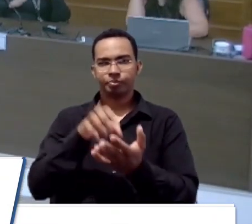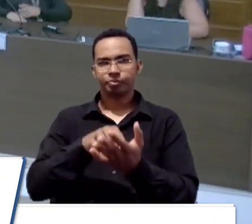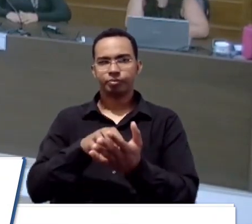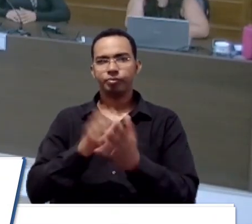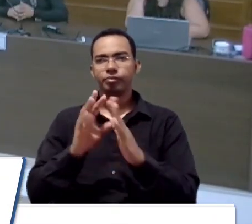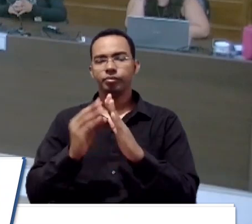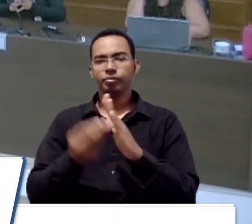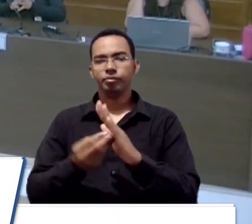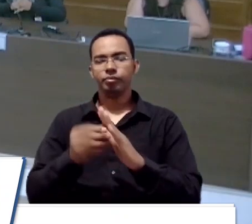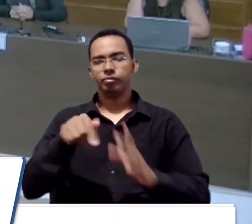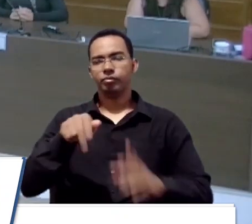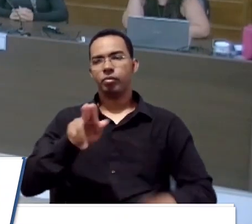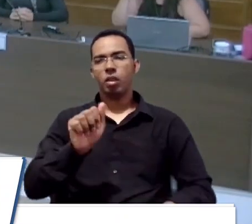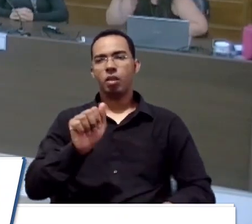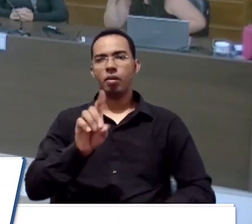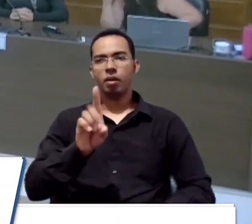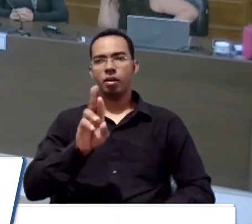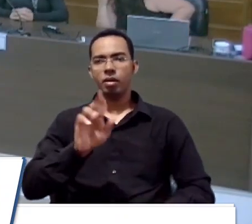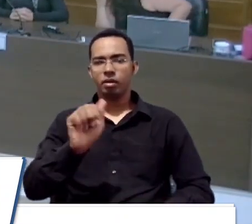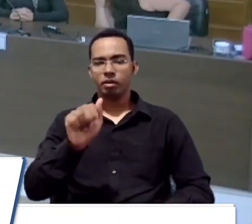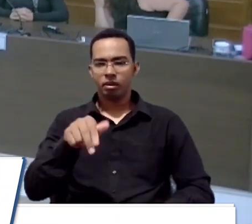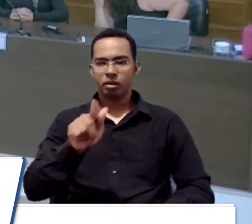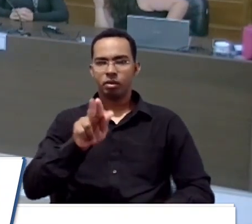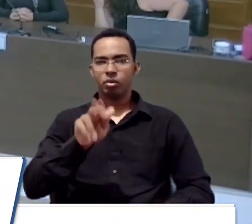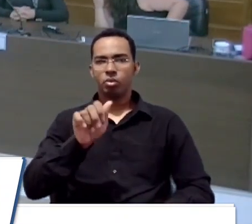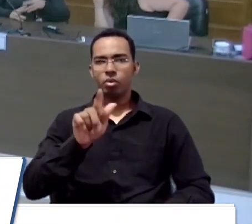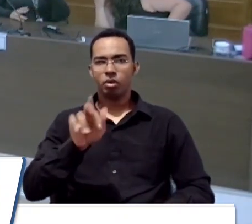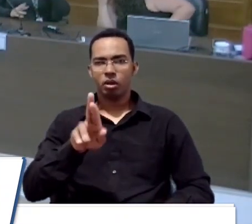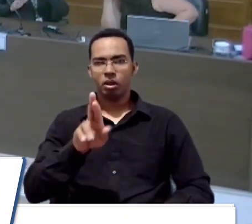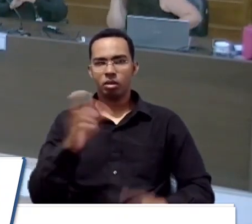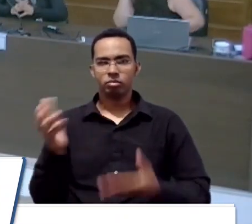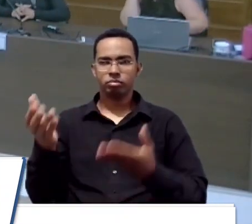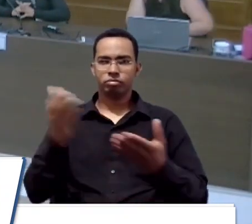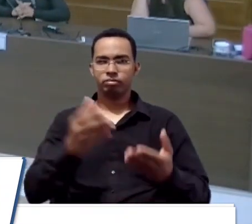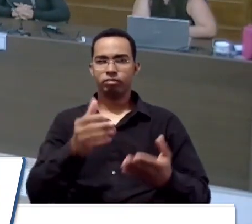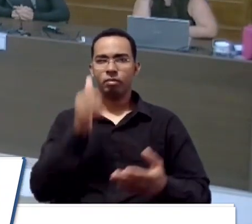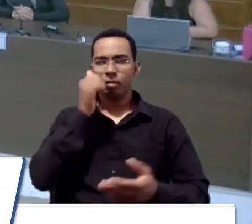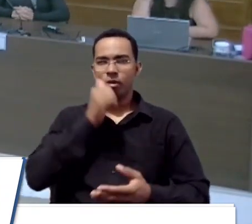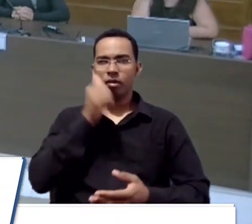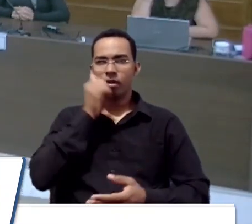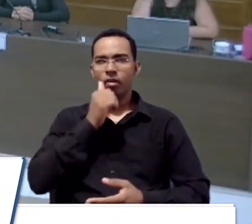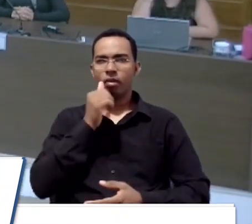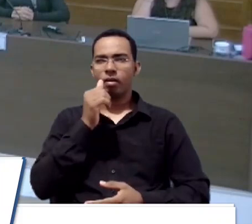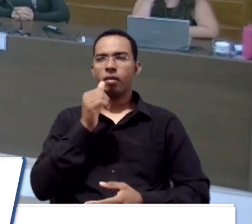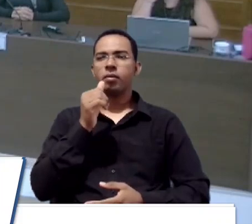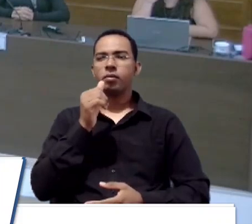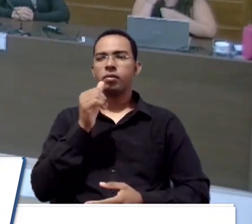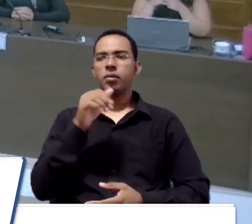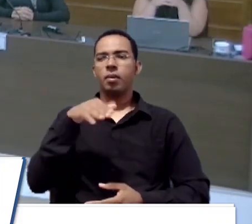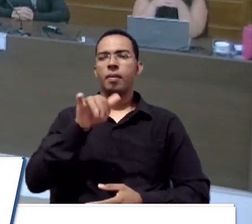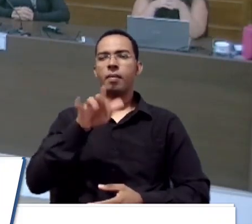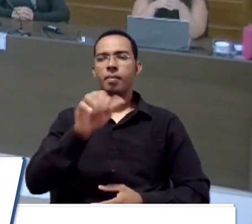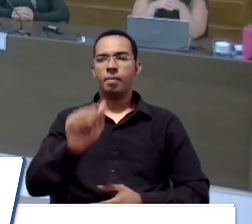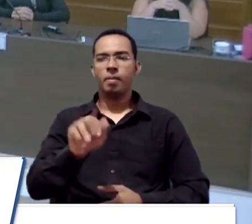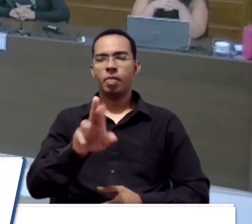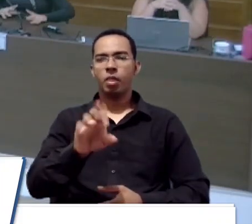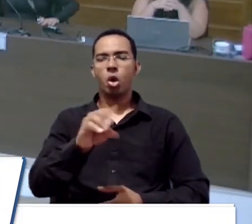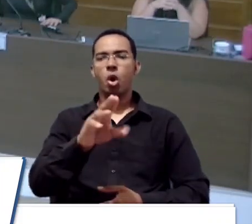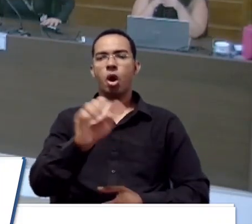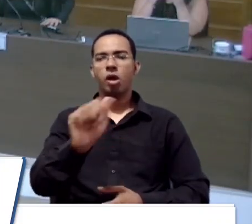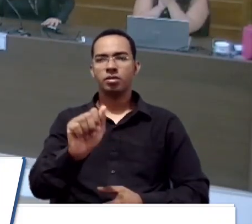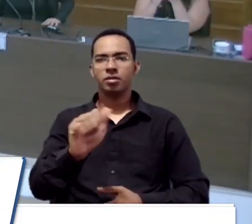Evangelho Quadrangular, convido a ilustríssima senhora pastora Miriam Rosa Guerra de